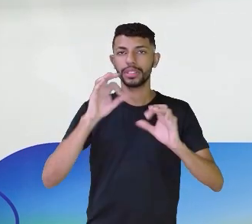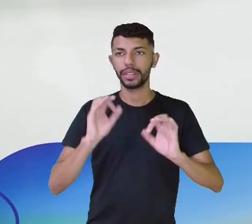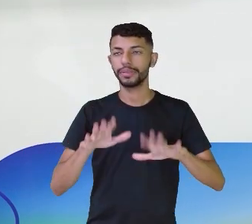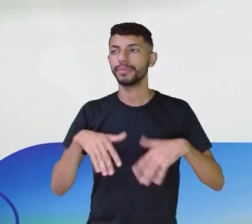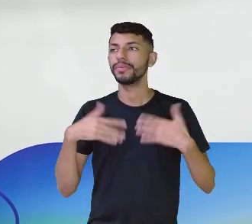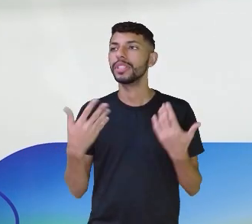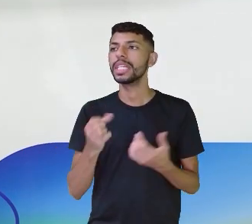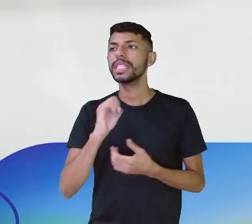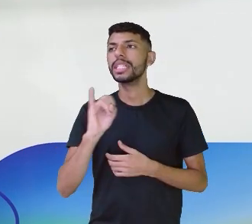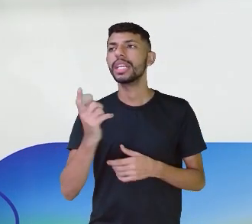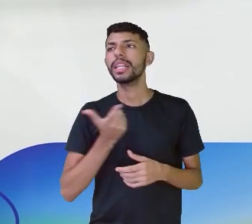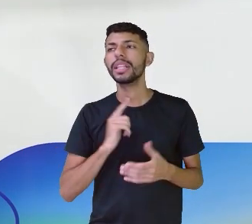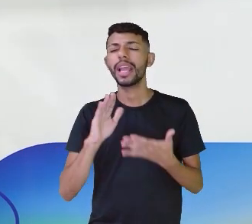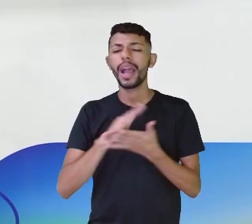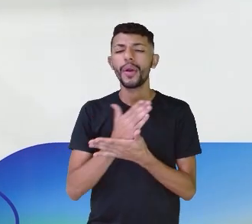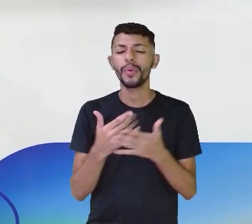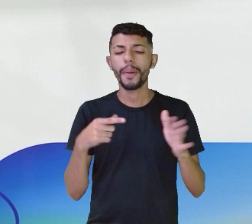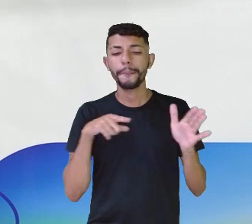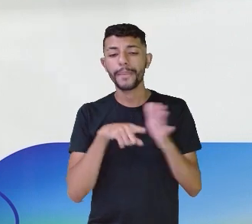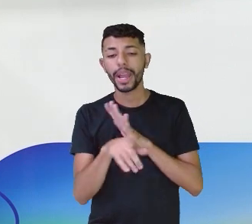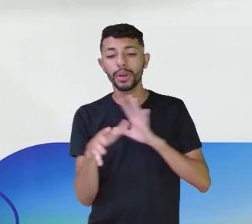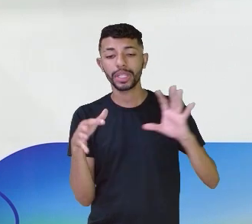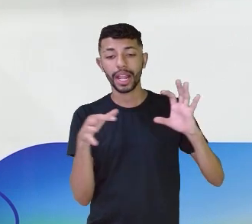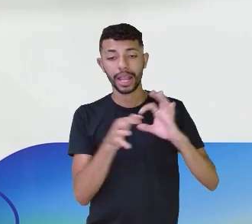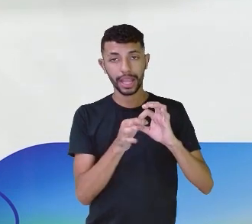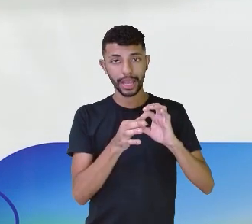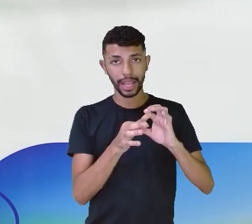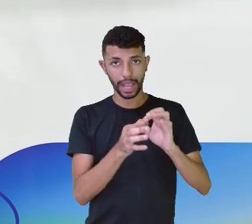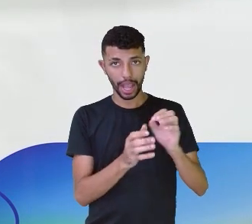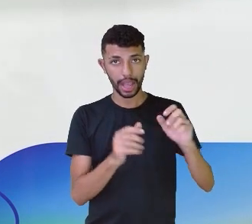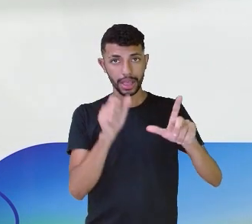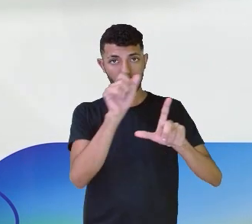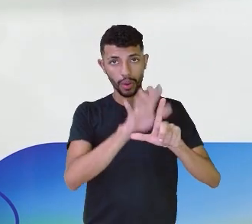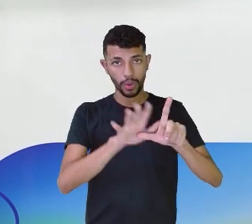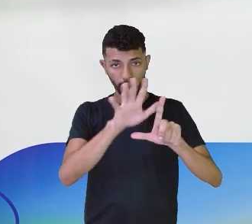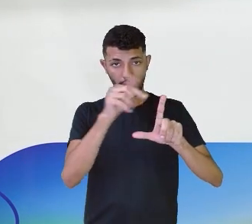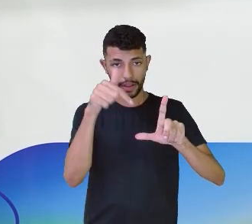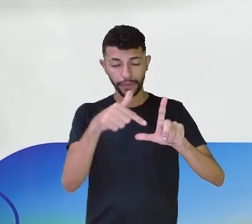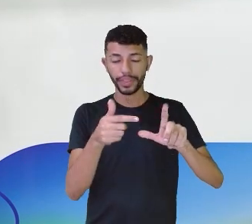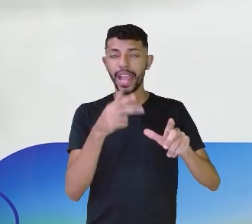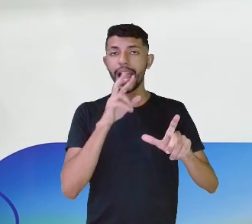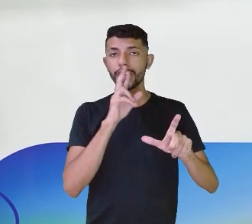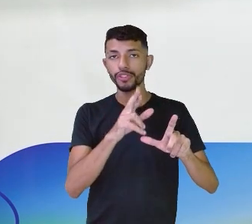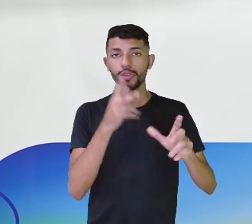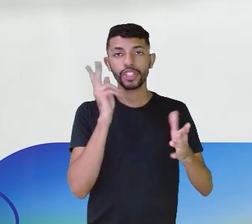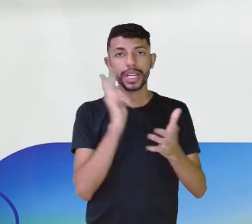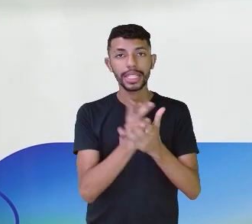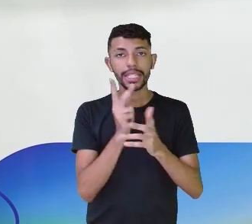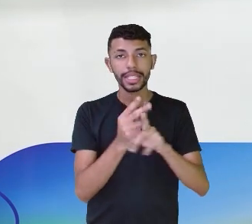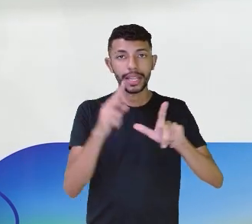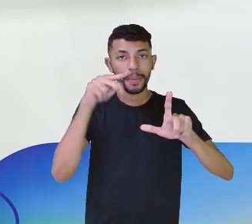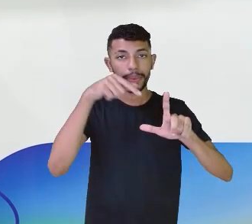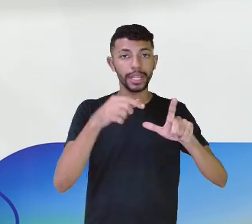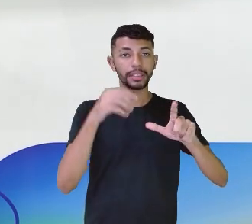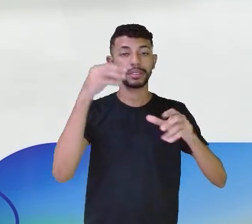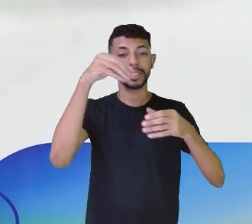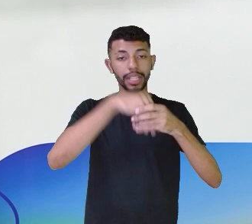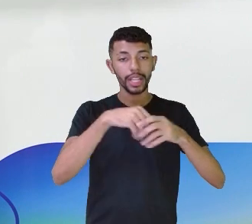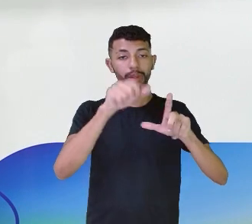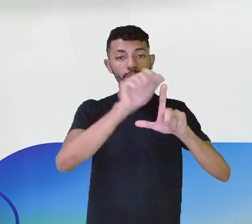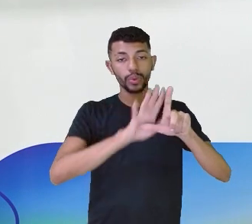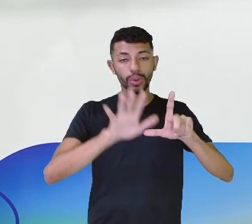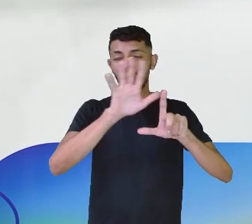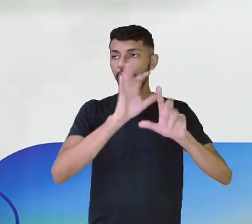alguma pergunta relacionada ao gráfico, a resposta estará no gráfico. Não esquece disso, quinto ano.